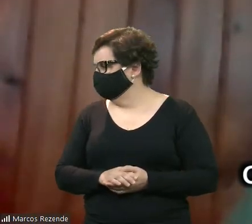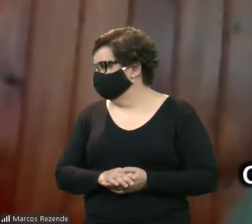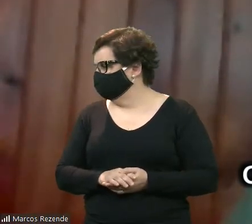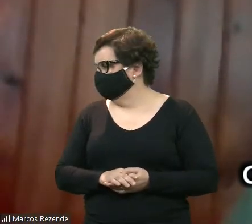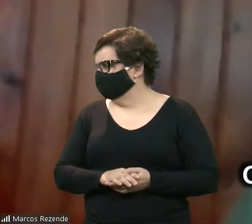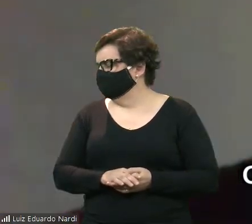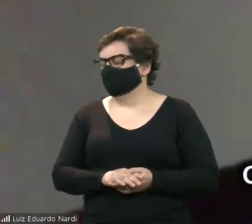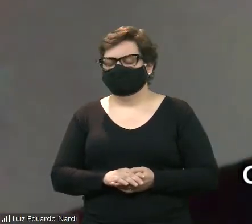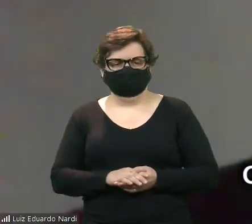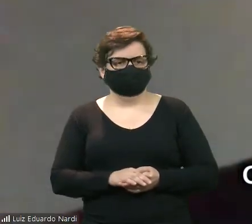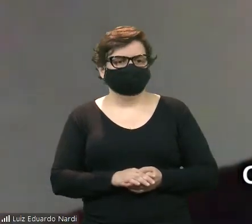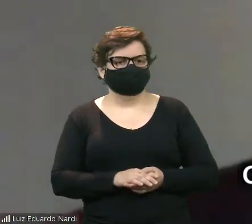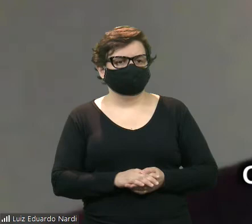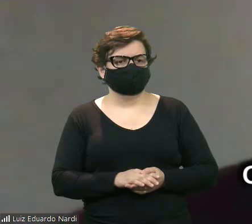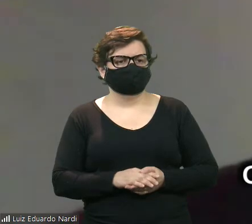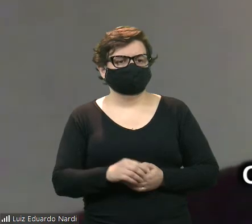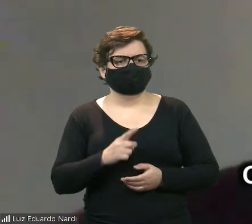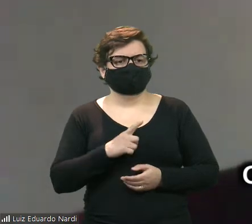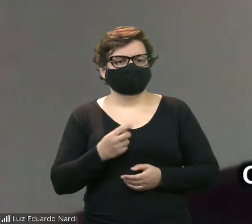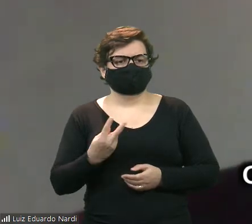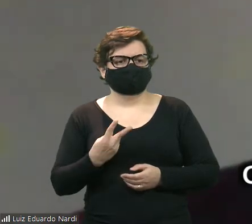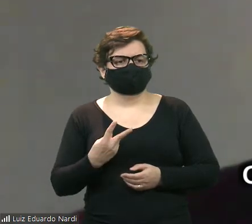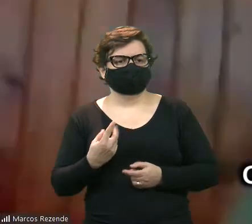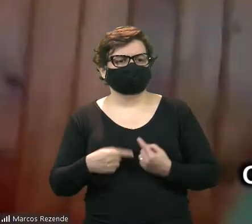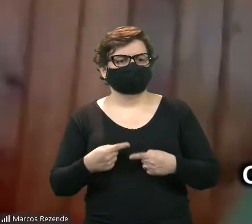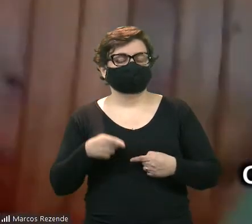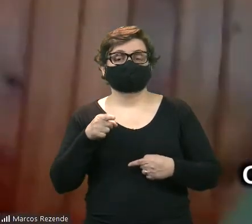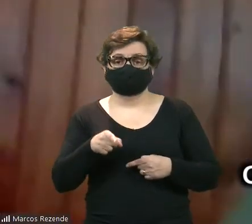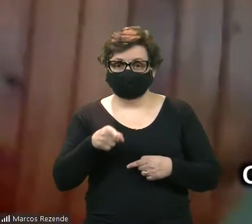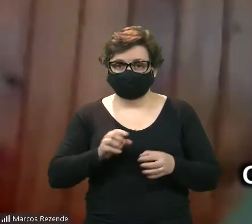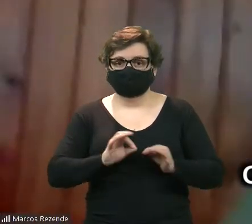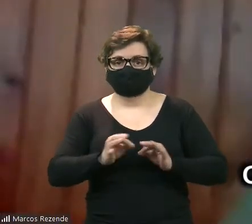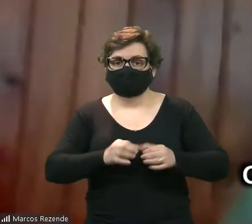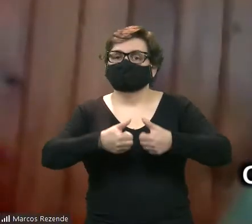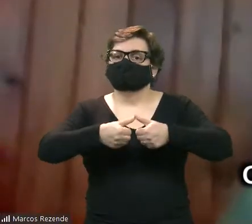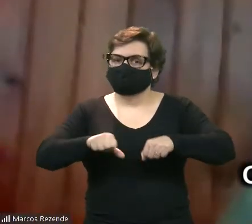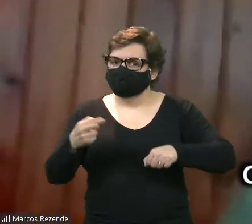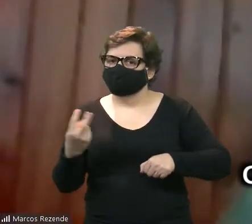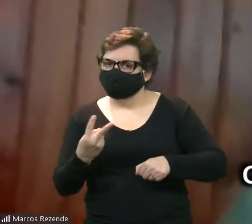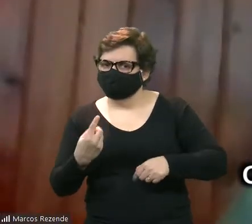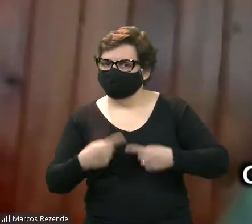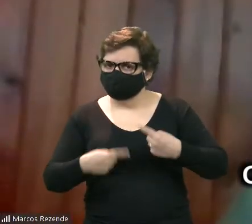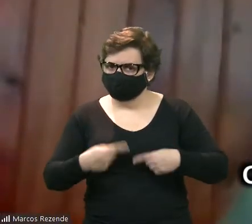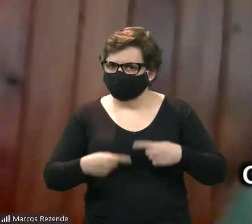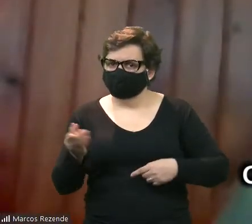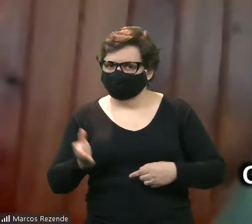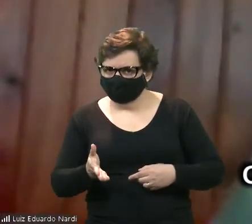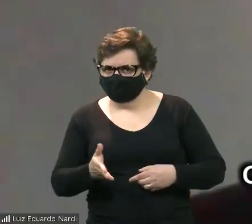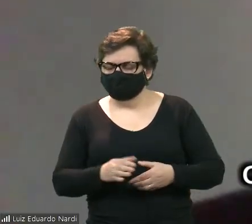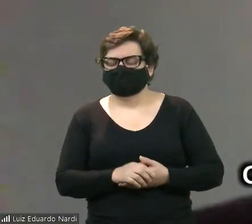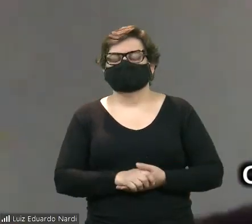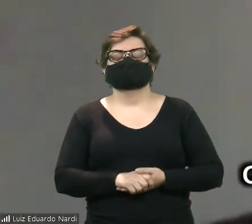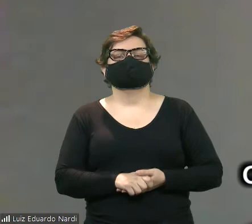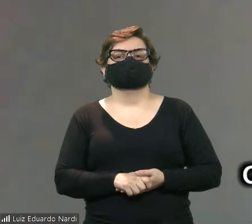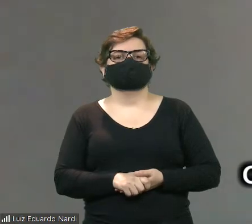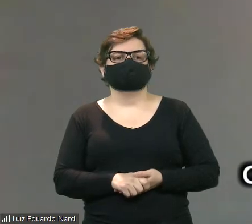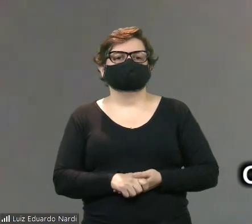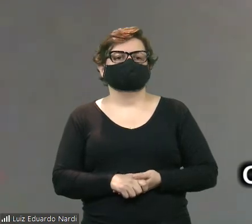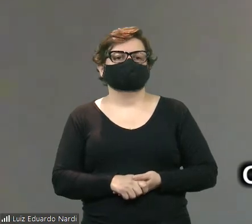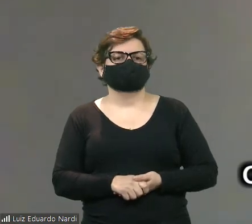Já está, ainda tem a segunda discussão. Não, esse projeto está em segunda discussão. Ah, perfeito.